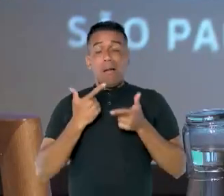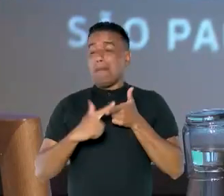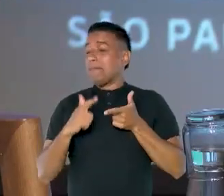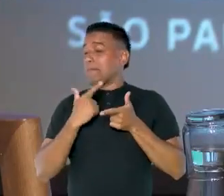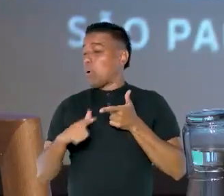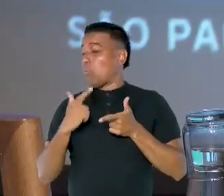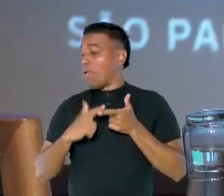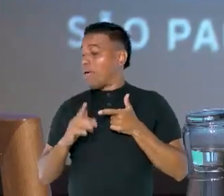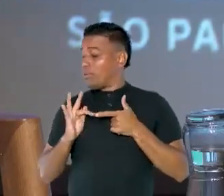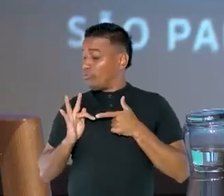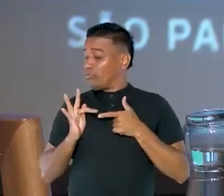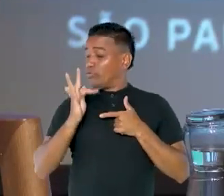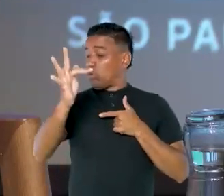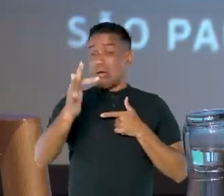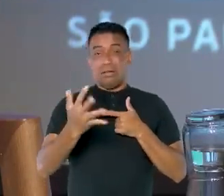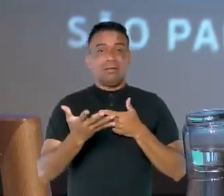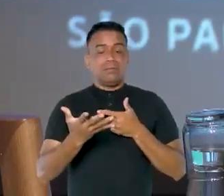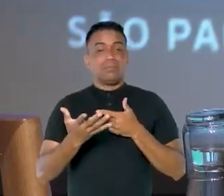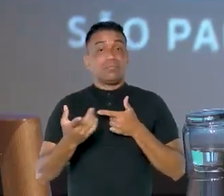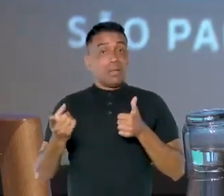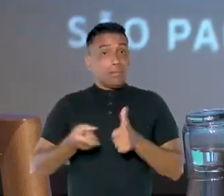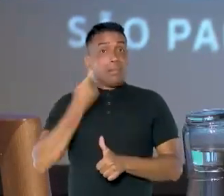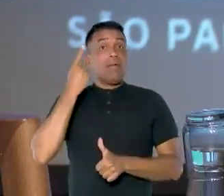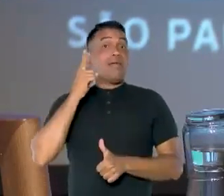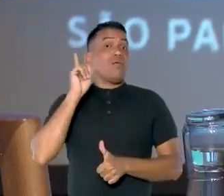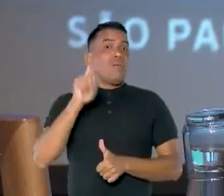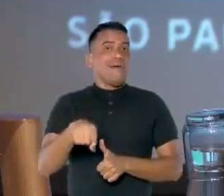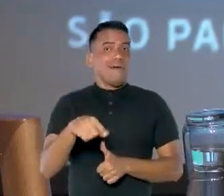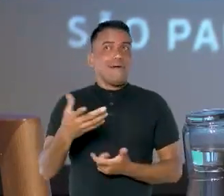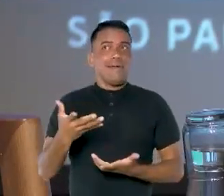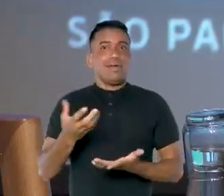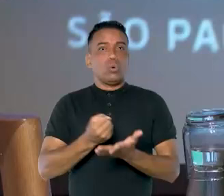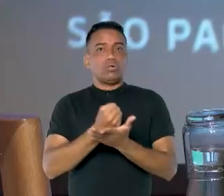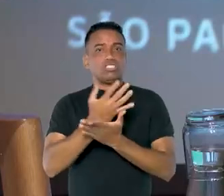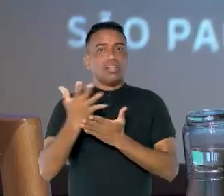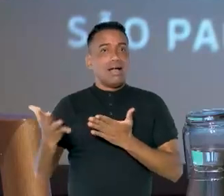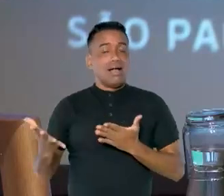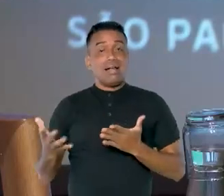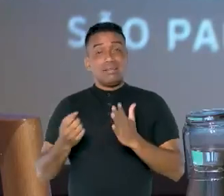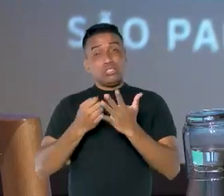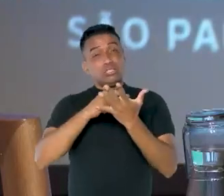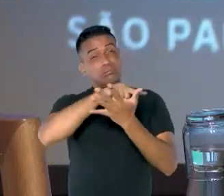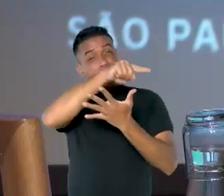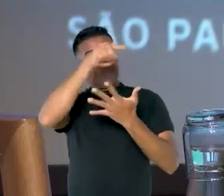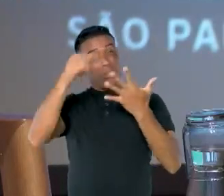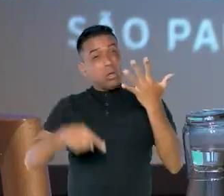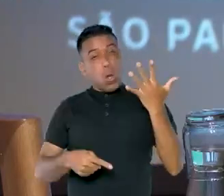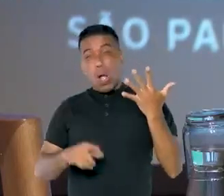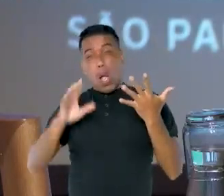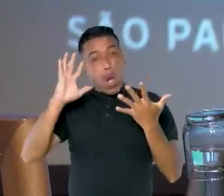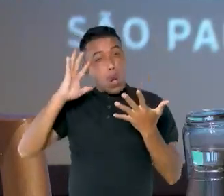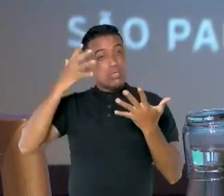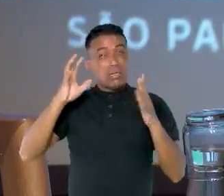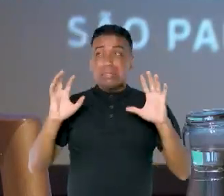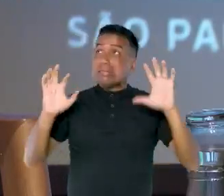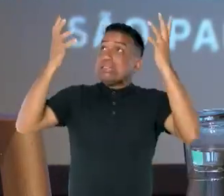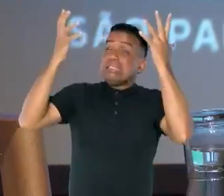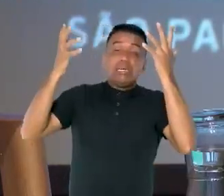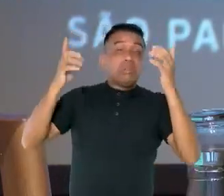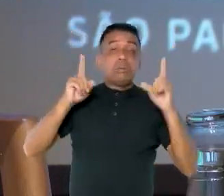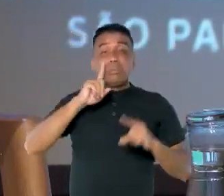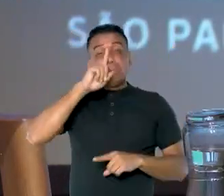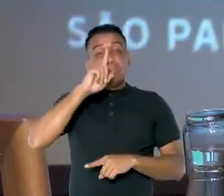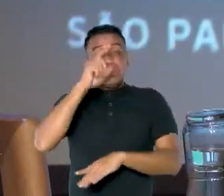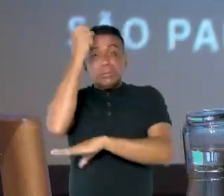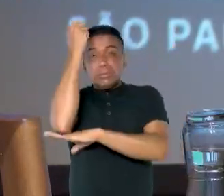estamos esperando aí. A primeira delas é exatamente o número maior desses eventos extremos. A segunda